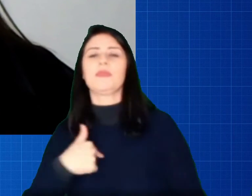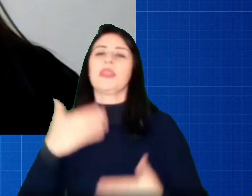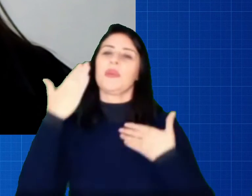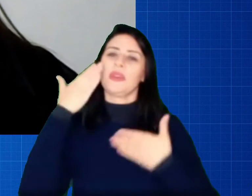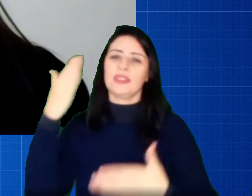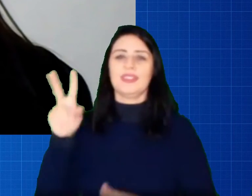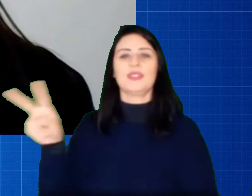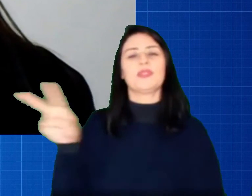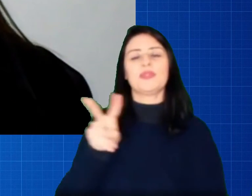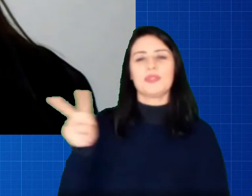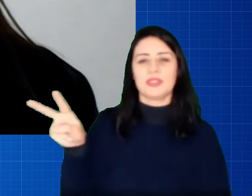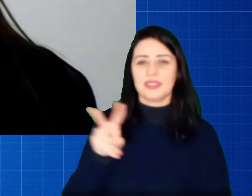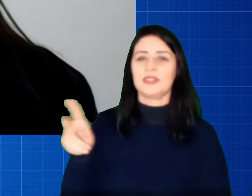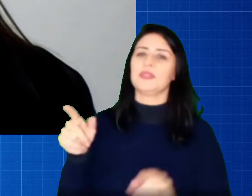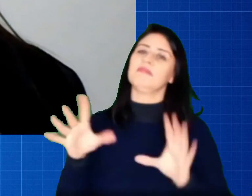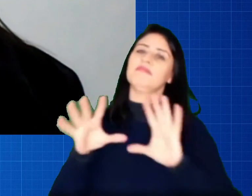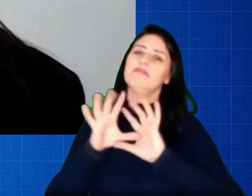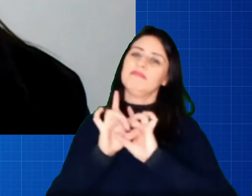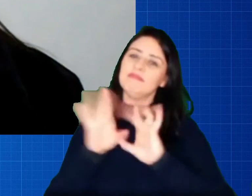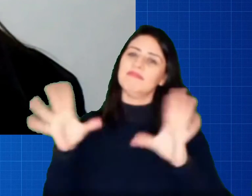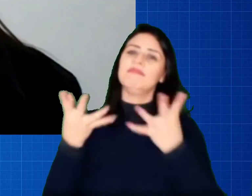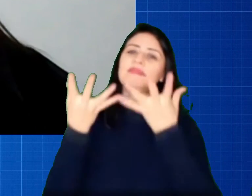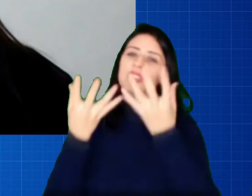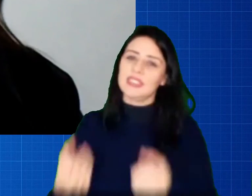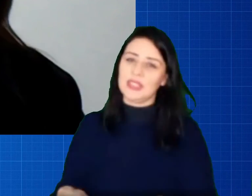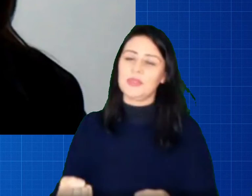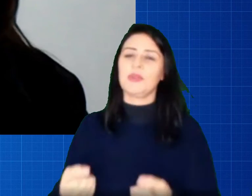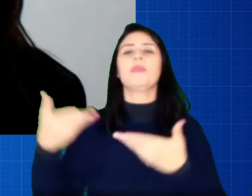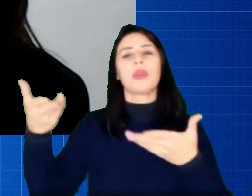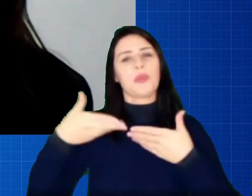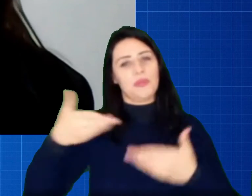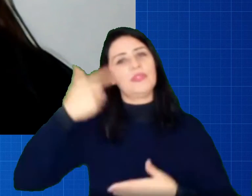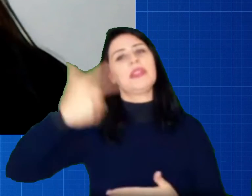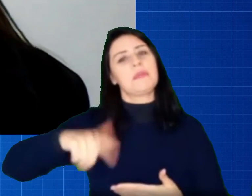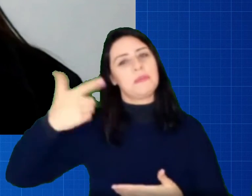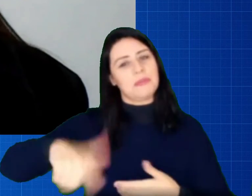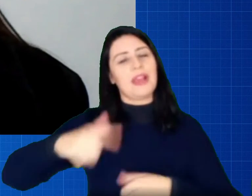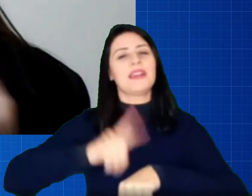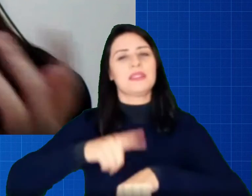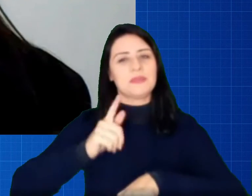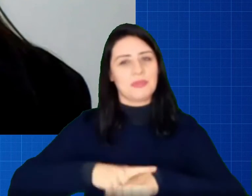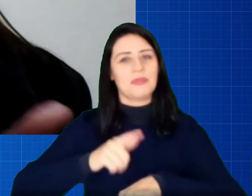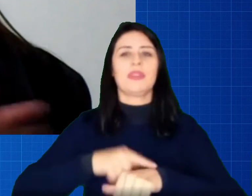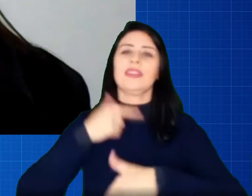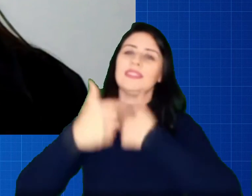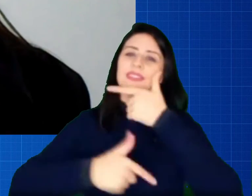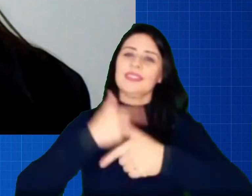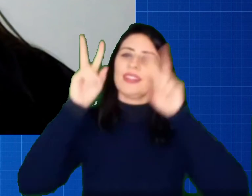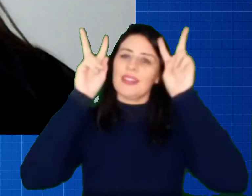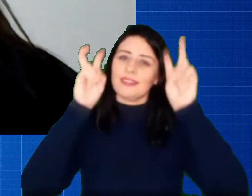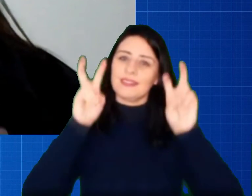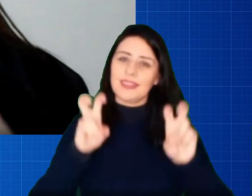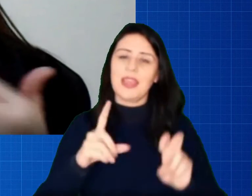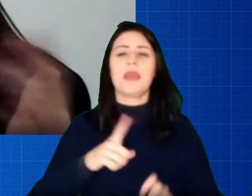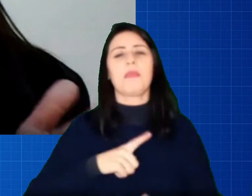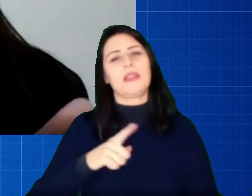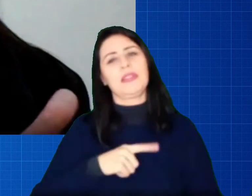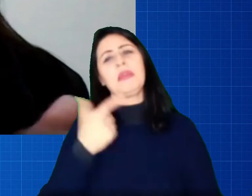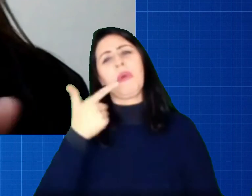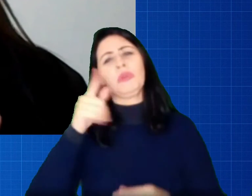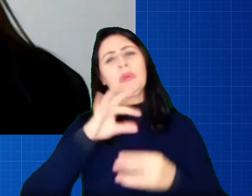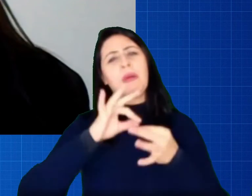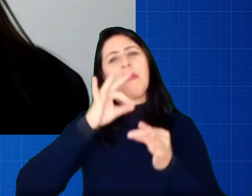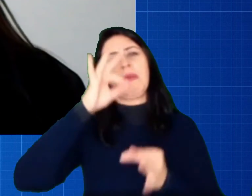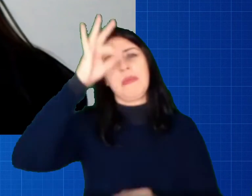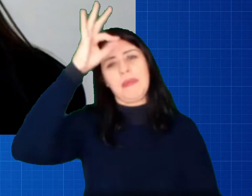humanos, cultura da paz, respeito ao próximo. Então, eu agradeço vocês duas, tá? Pela disponibilidade de estarem aqui com a gente. Estão convidadíssimas para